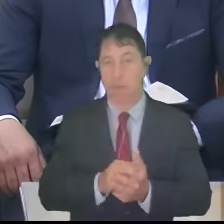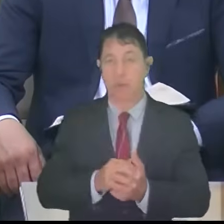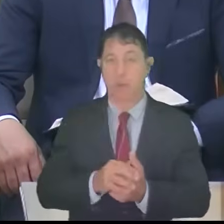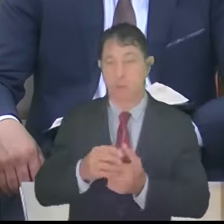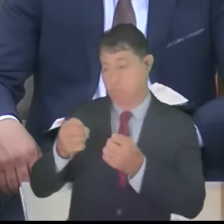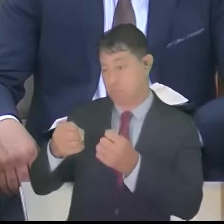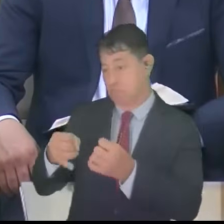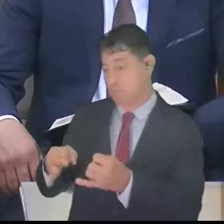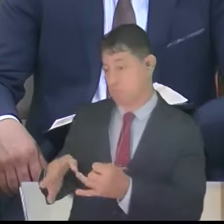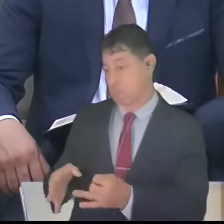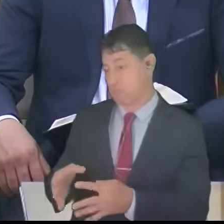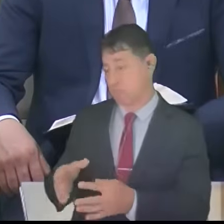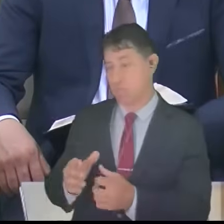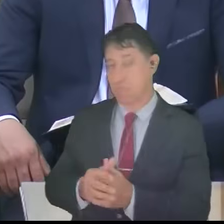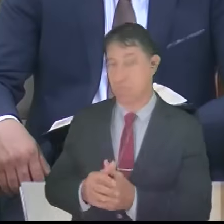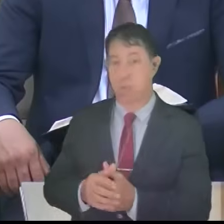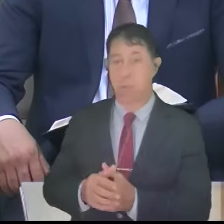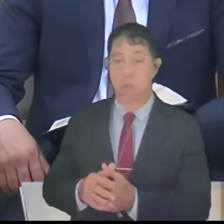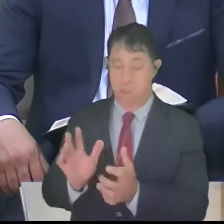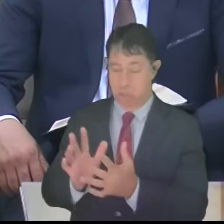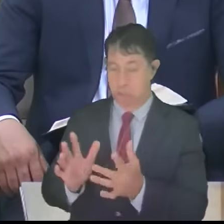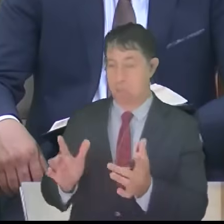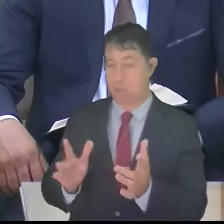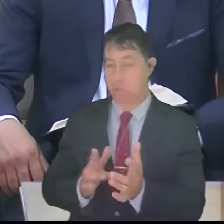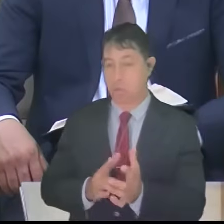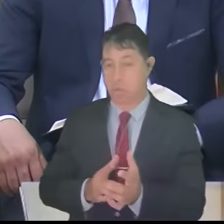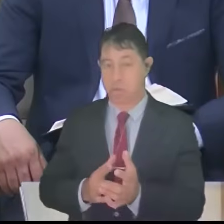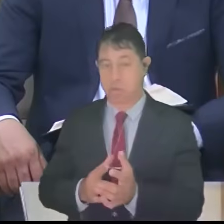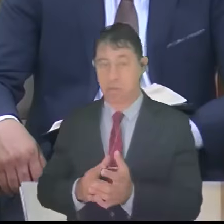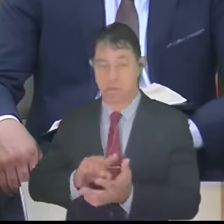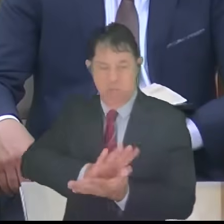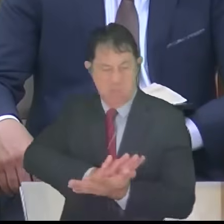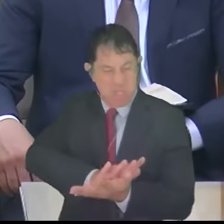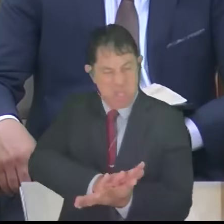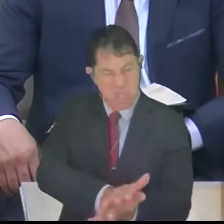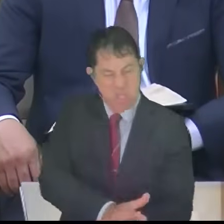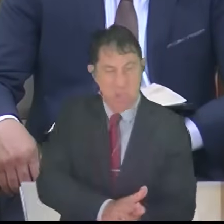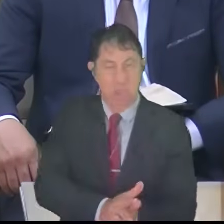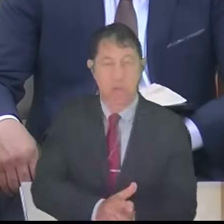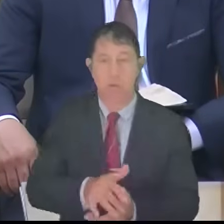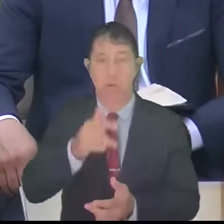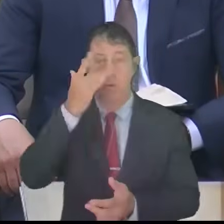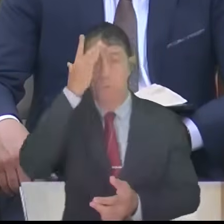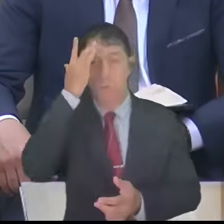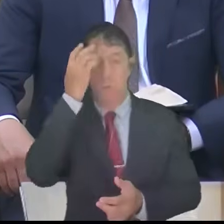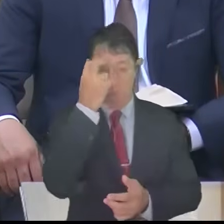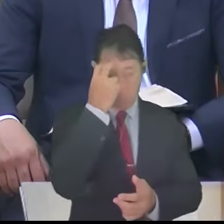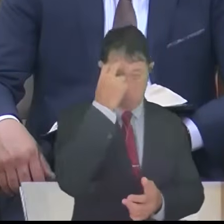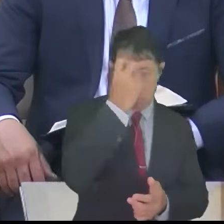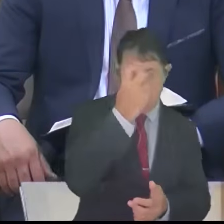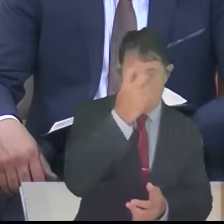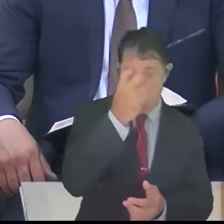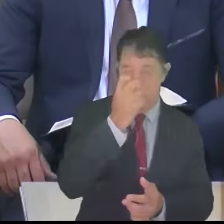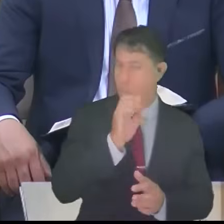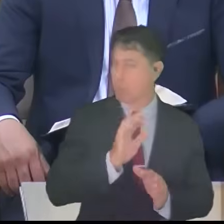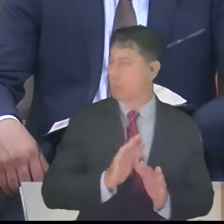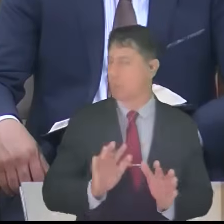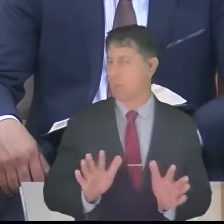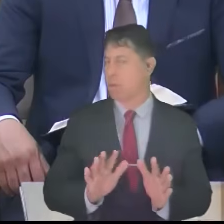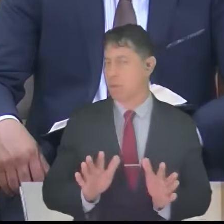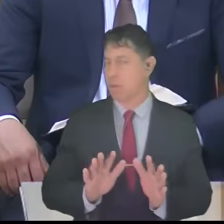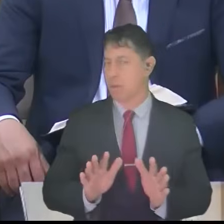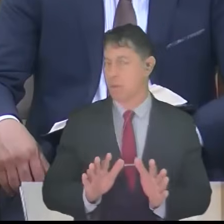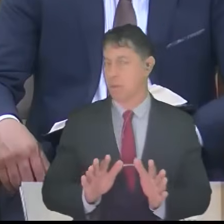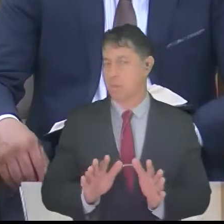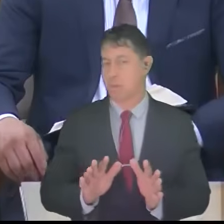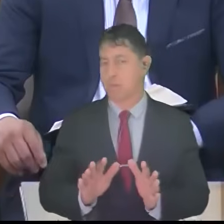coisa contra pessoas cultas. Se você ler esse texto de relance, você vai pensar que Jesus